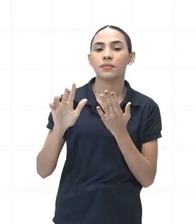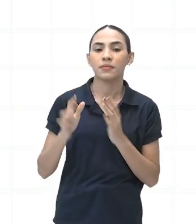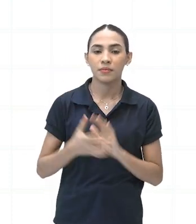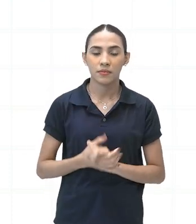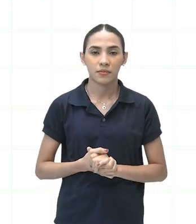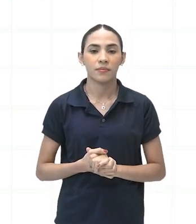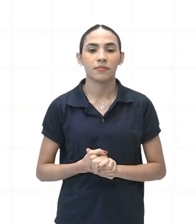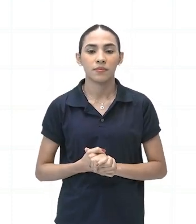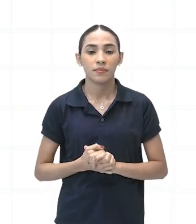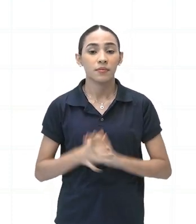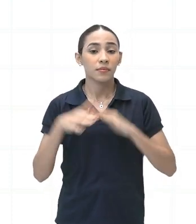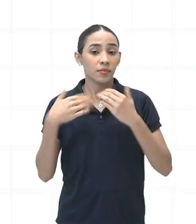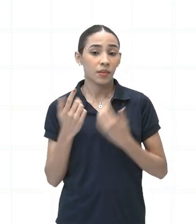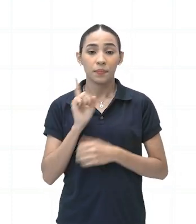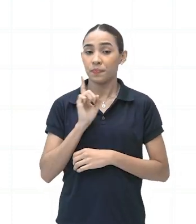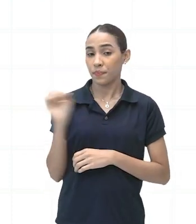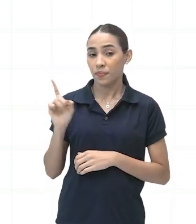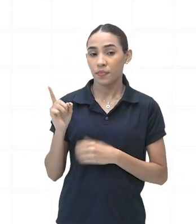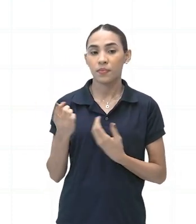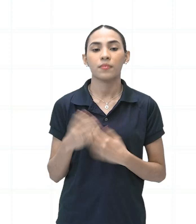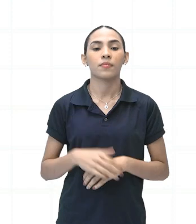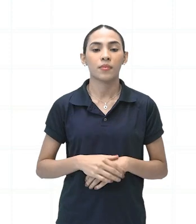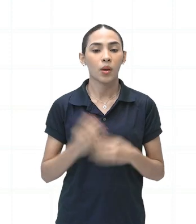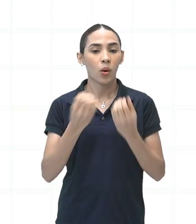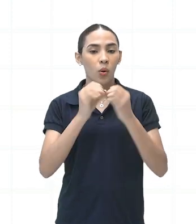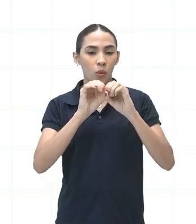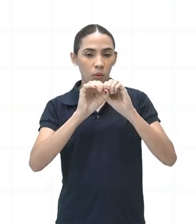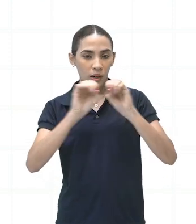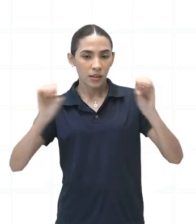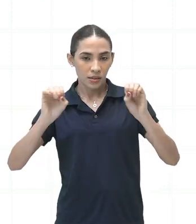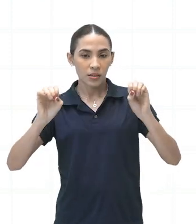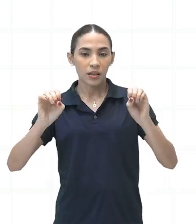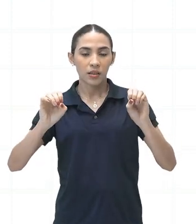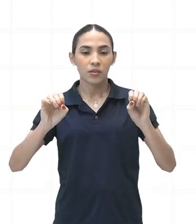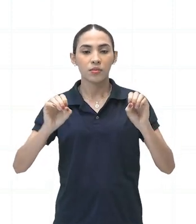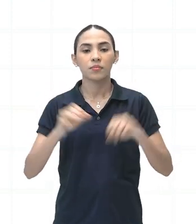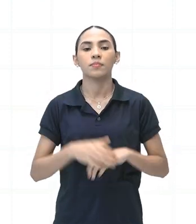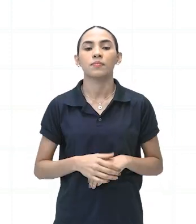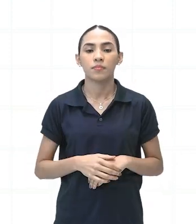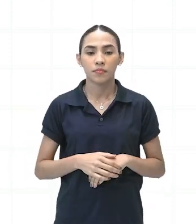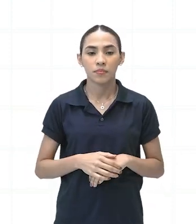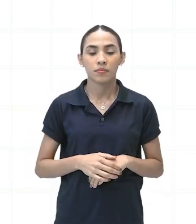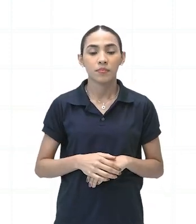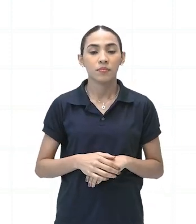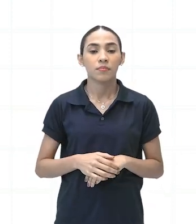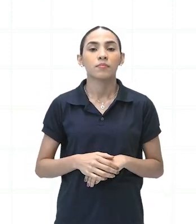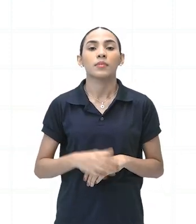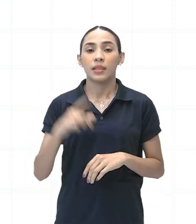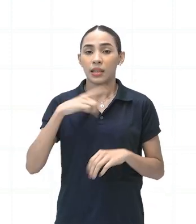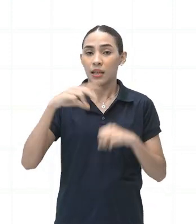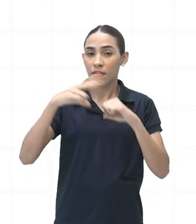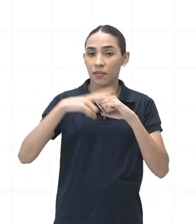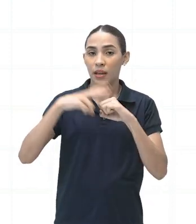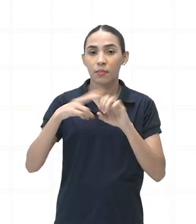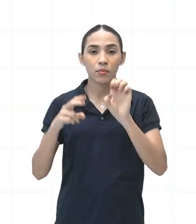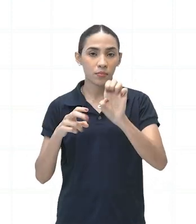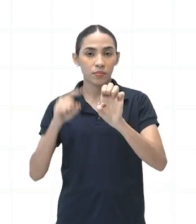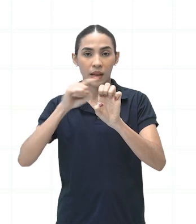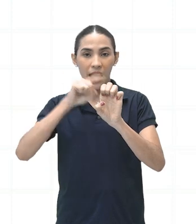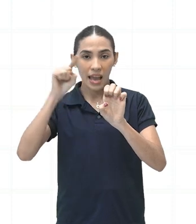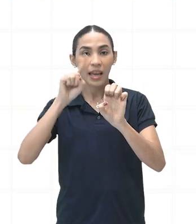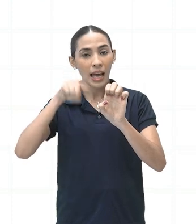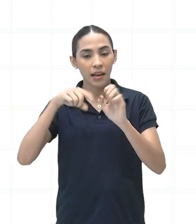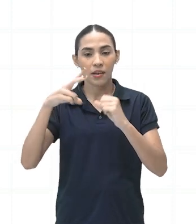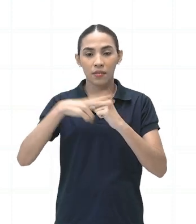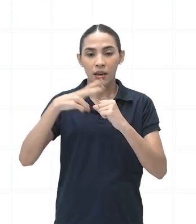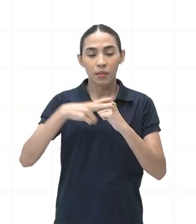diverso. Então, nesta oração, é uma oração, ali está a forma do verbo ser, então tem o verbo, é uma oração.